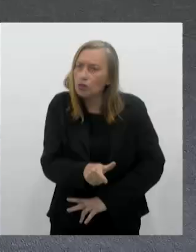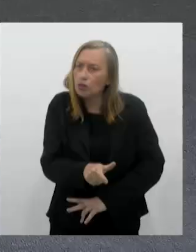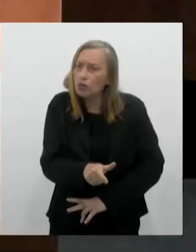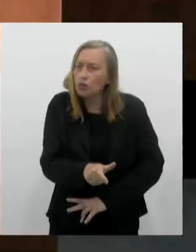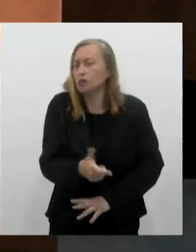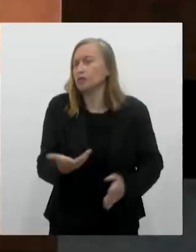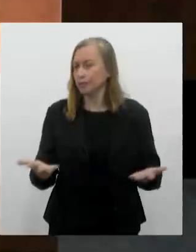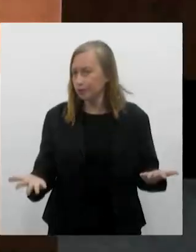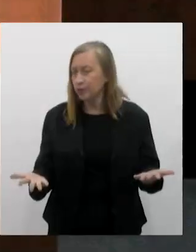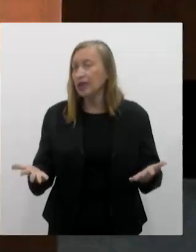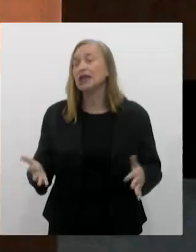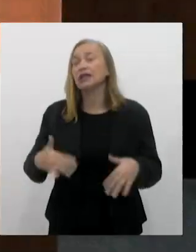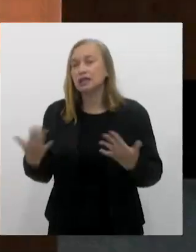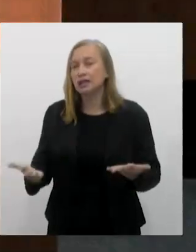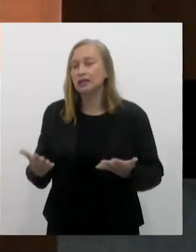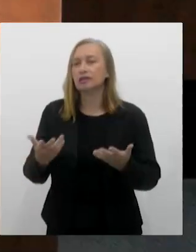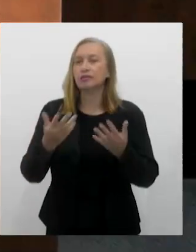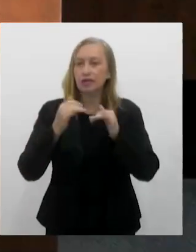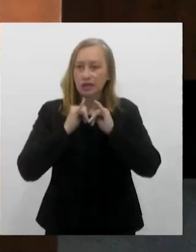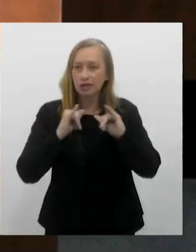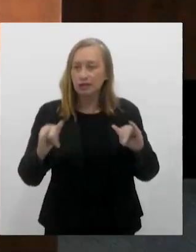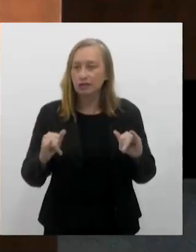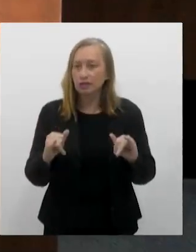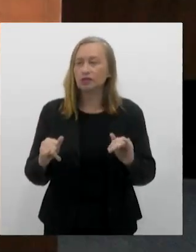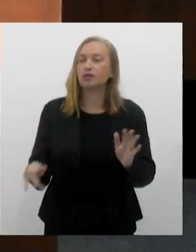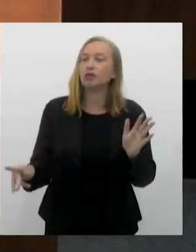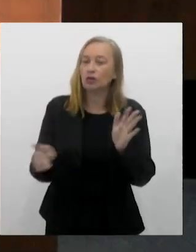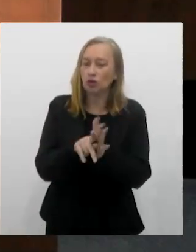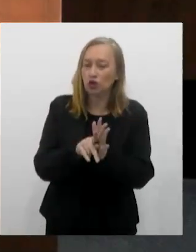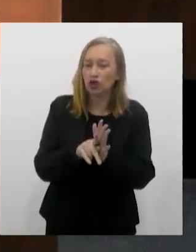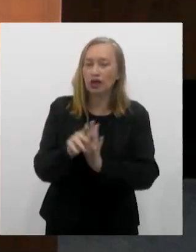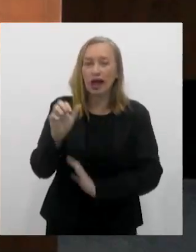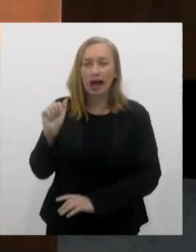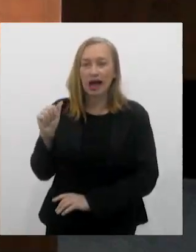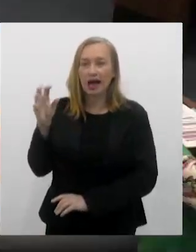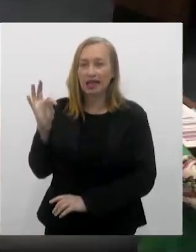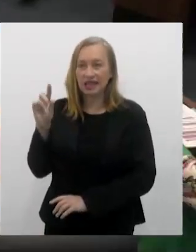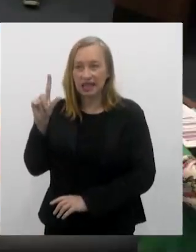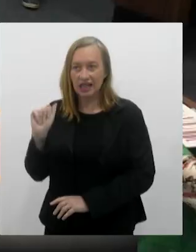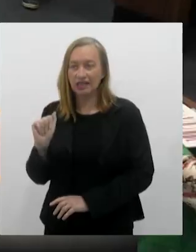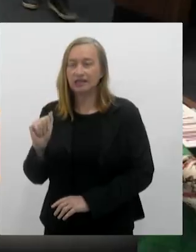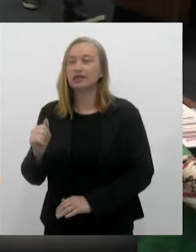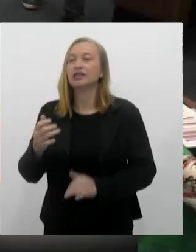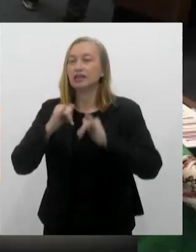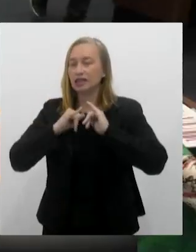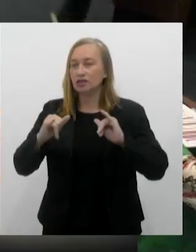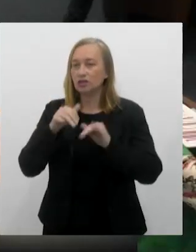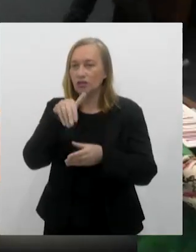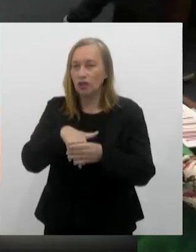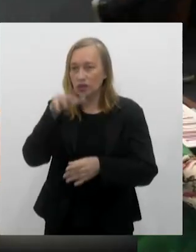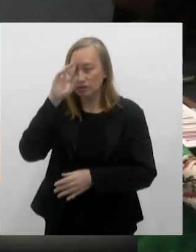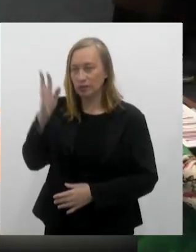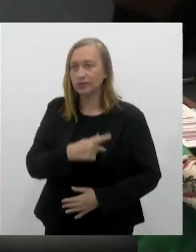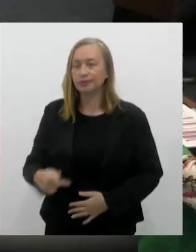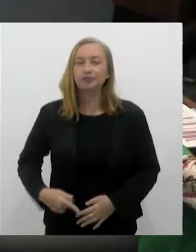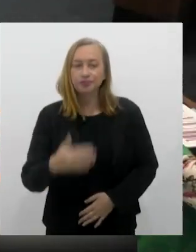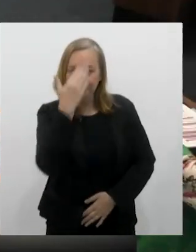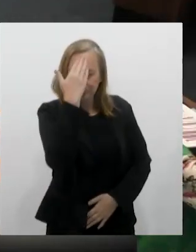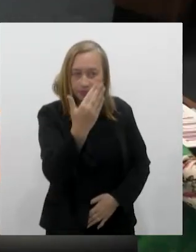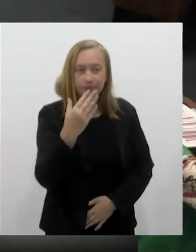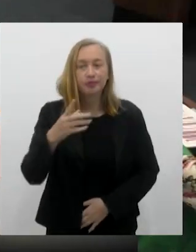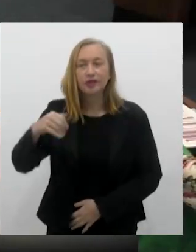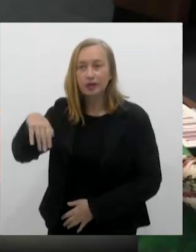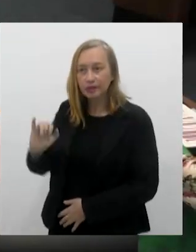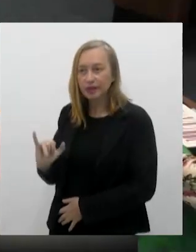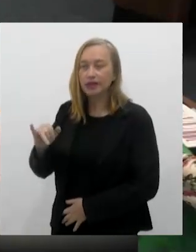nacional. Então, presidente, era essa a minha declaração a favor do projeto do Átila Nunes. Declaração de voto, presidente. Obrigado, deputado Carlos Mink